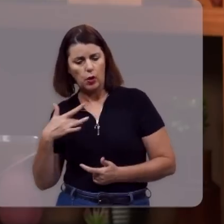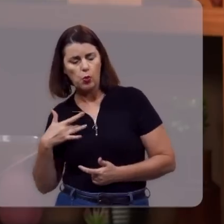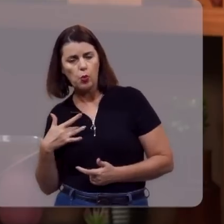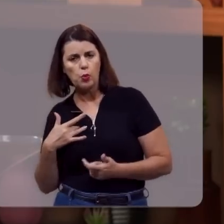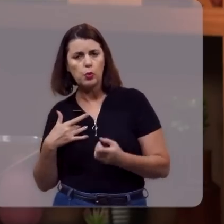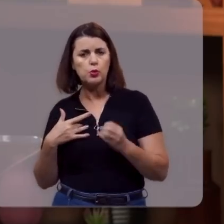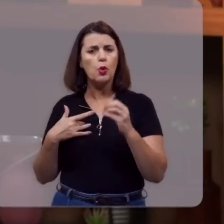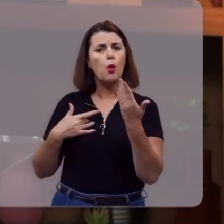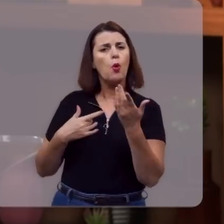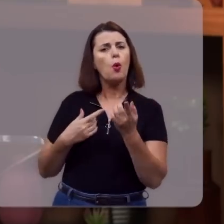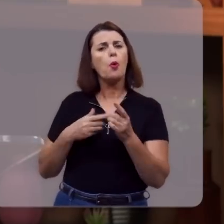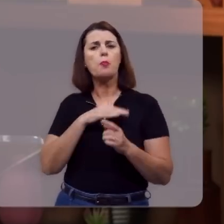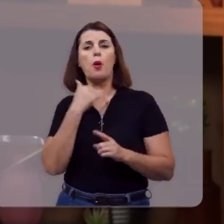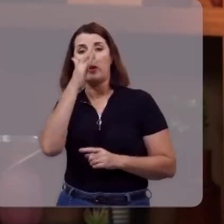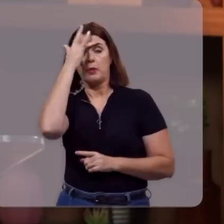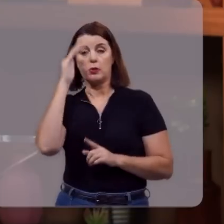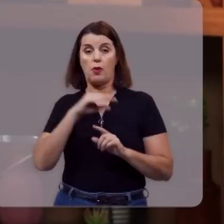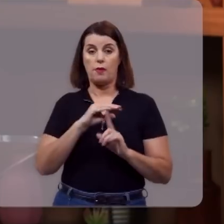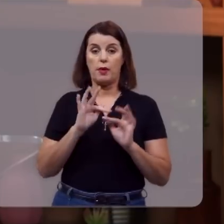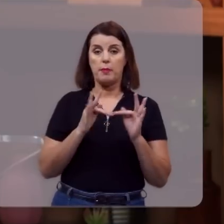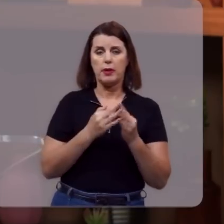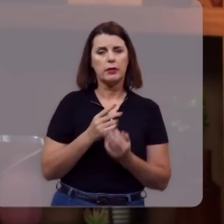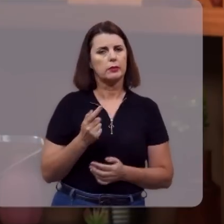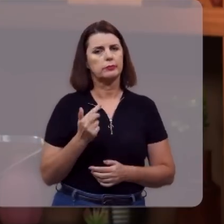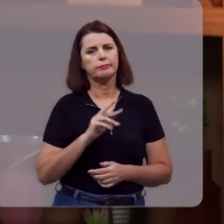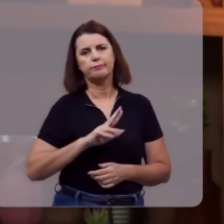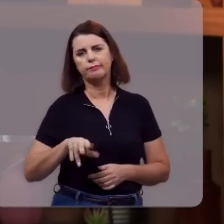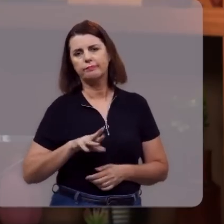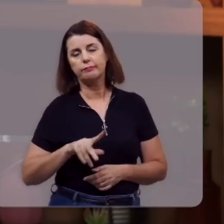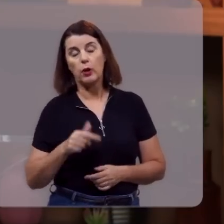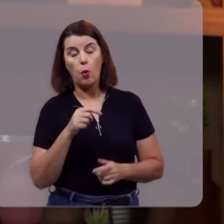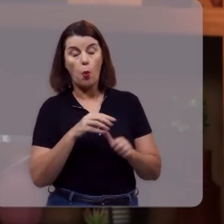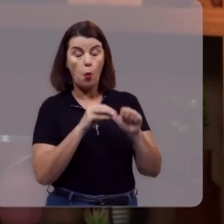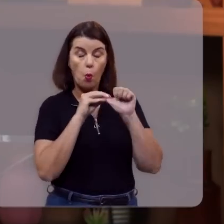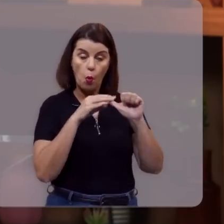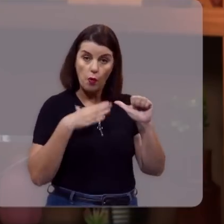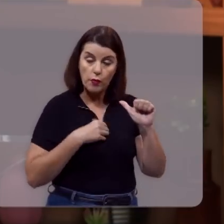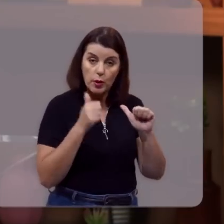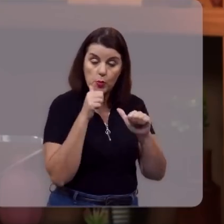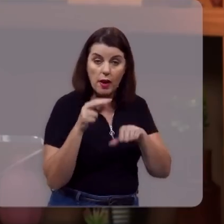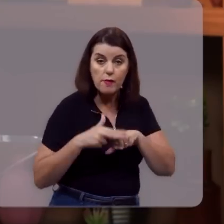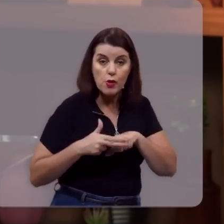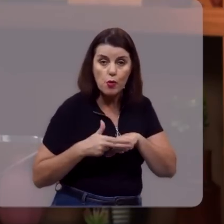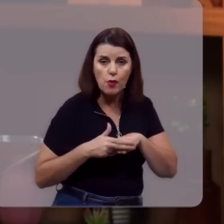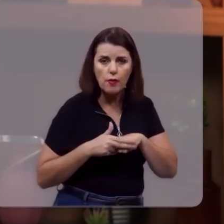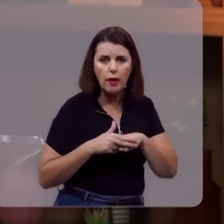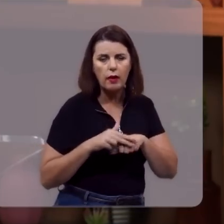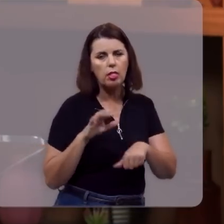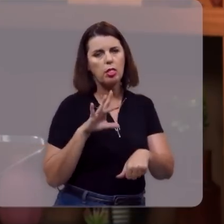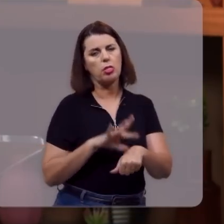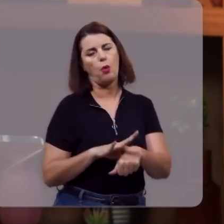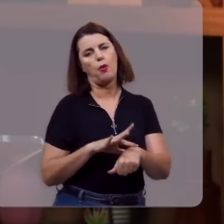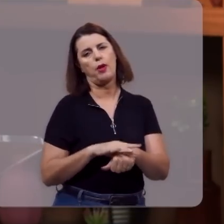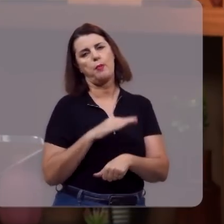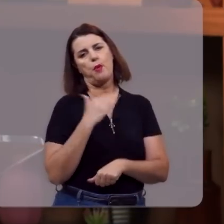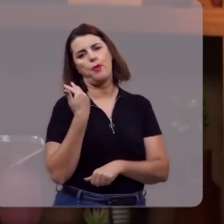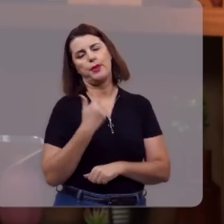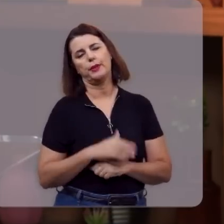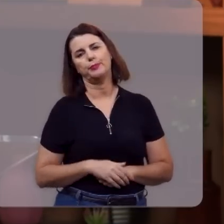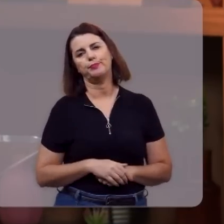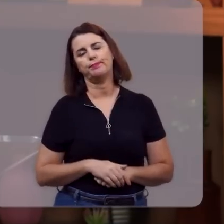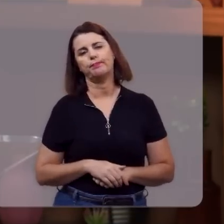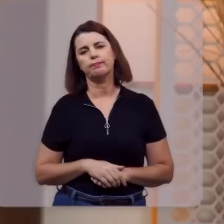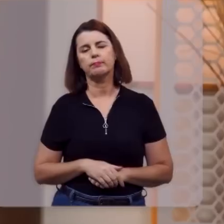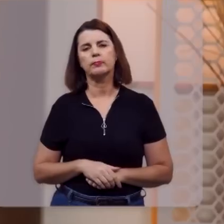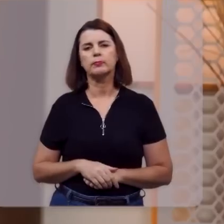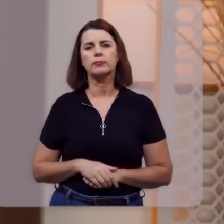saúde, ou mesmo luto. O filho único daquela viúva adoece e morre.